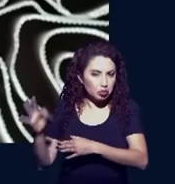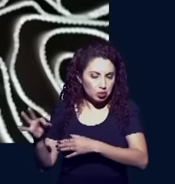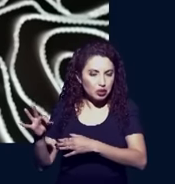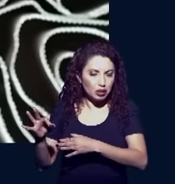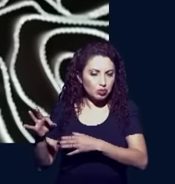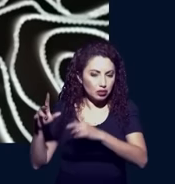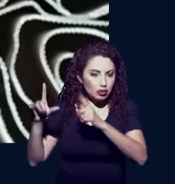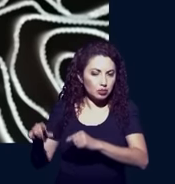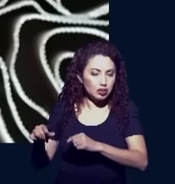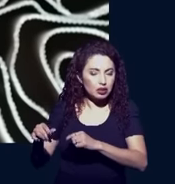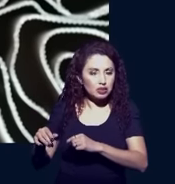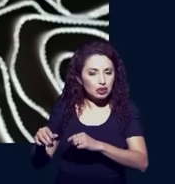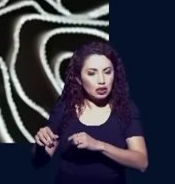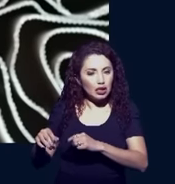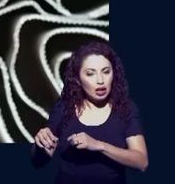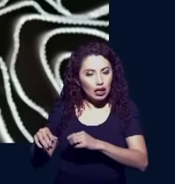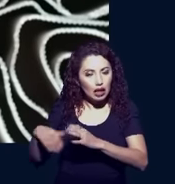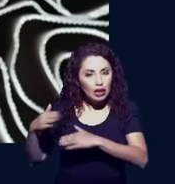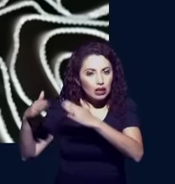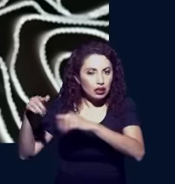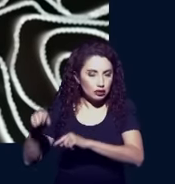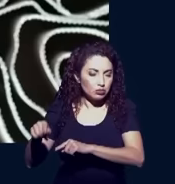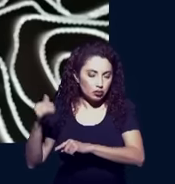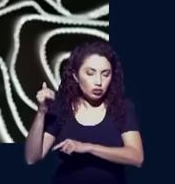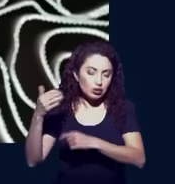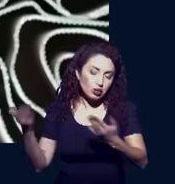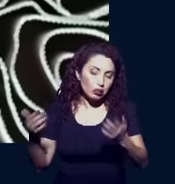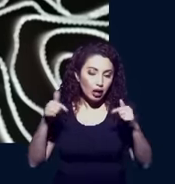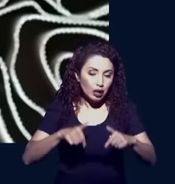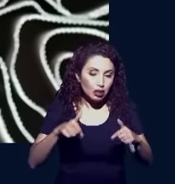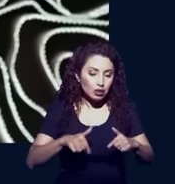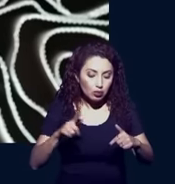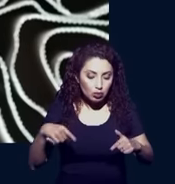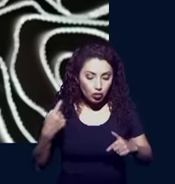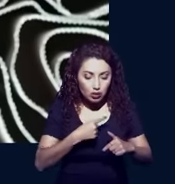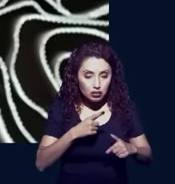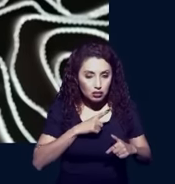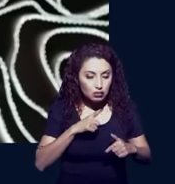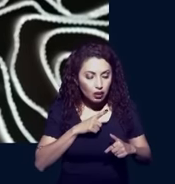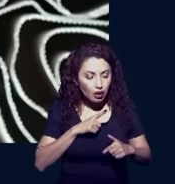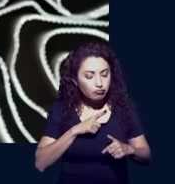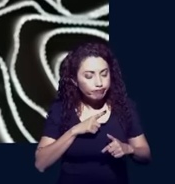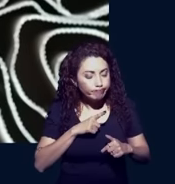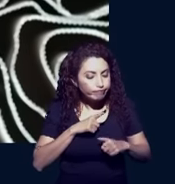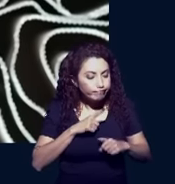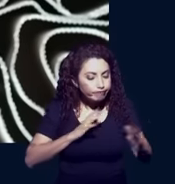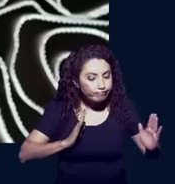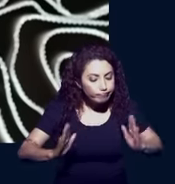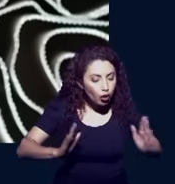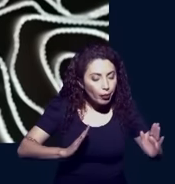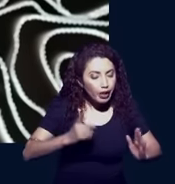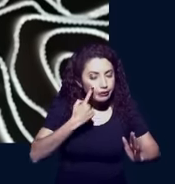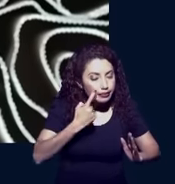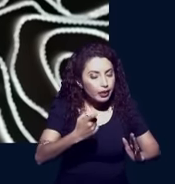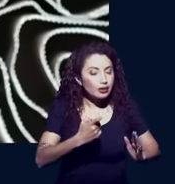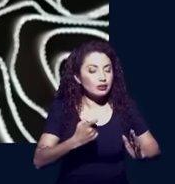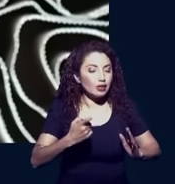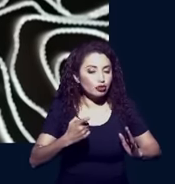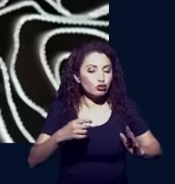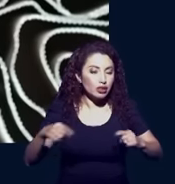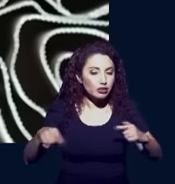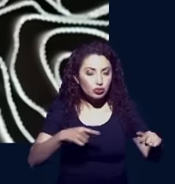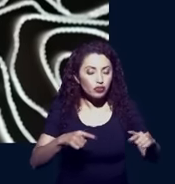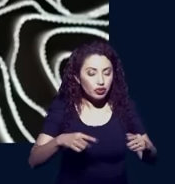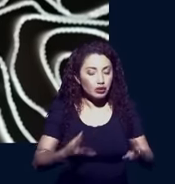3% então aqui que eu acho que a gente tá curiosamente no momento mais interessante desse debate o que me faz ter